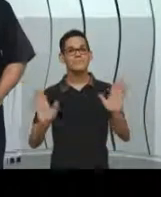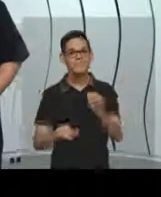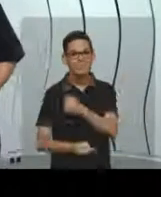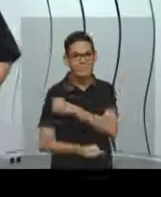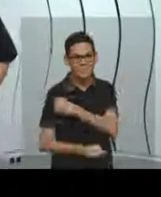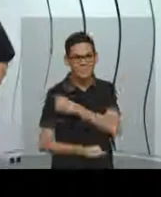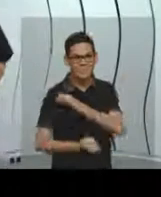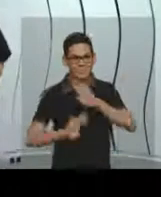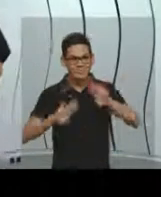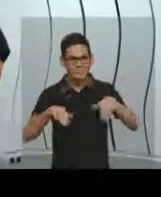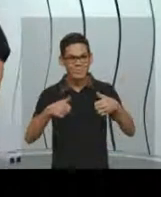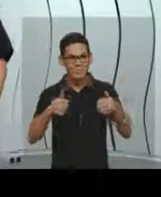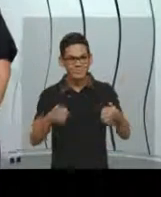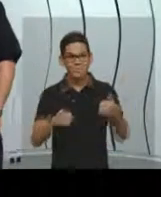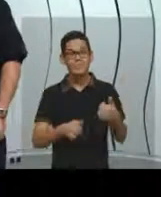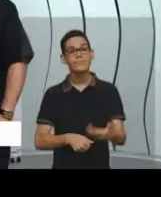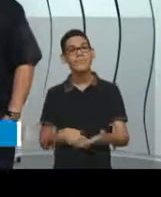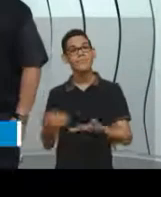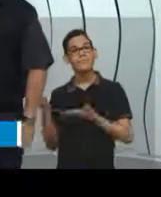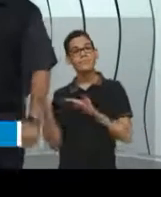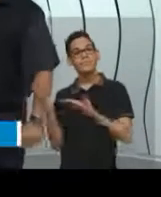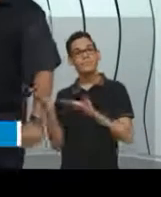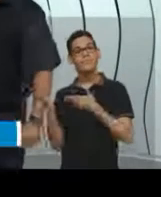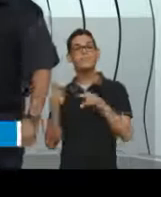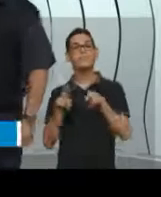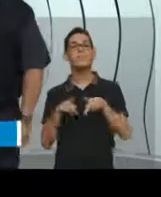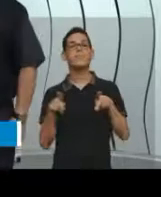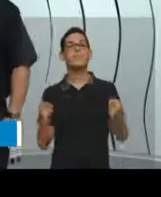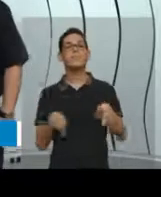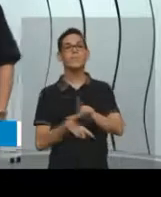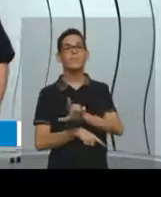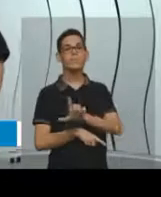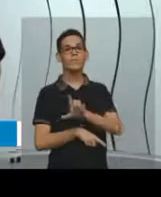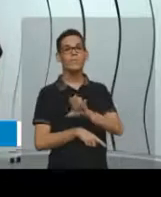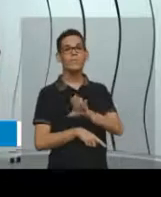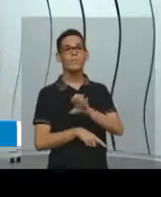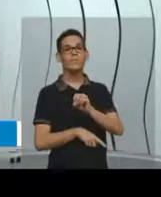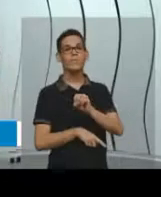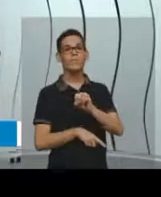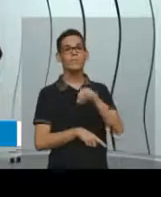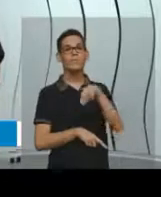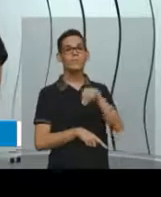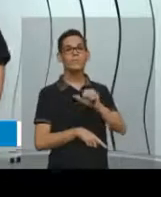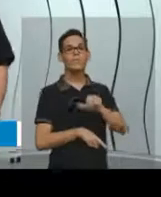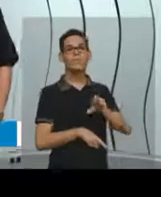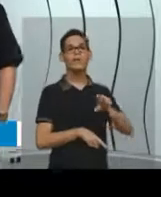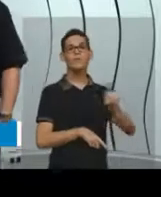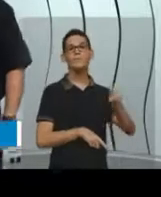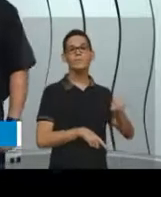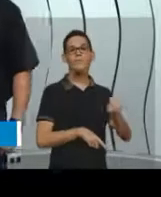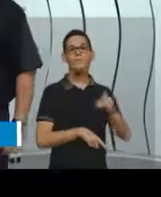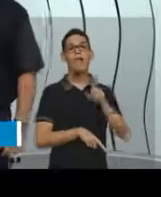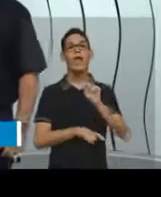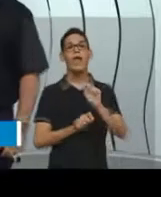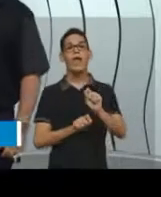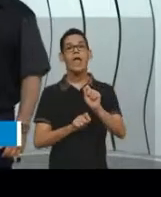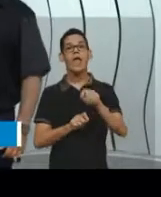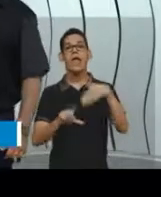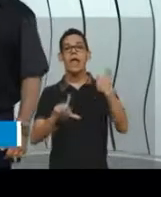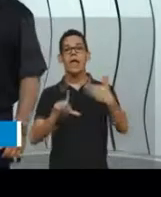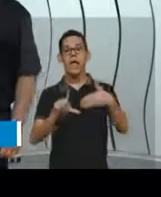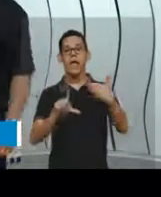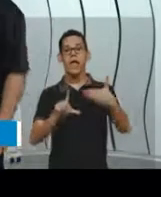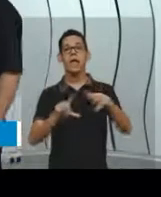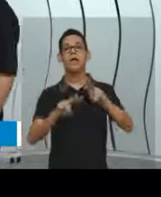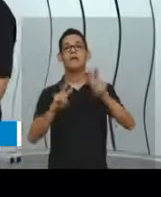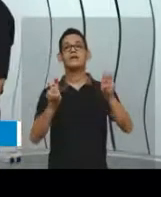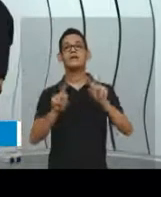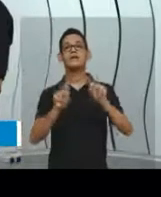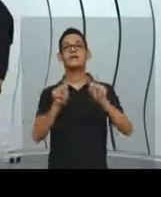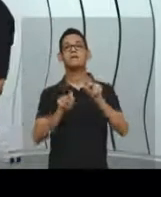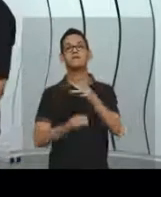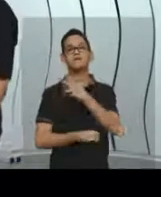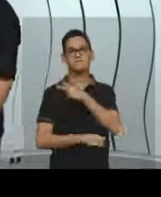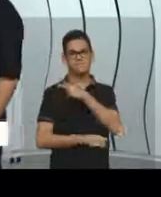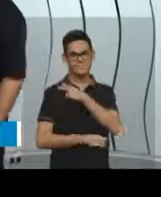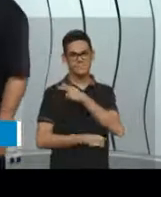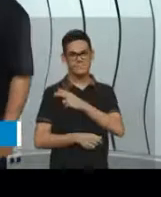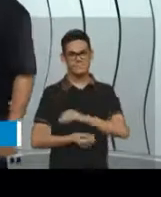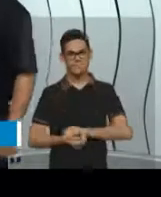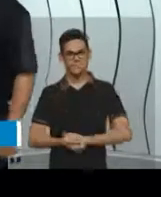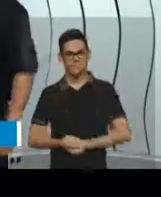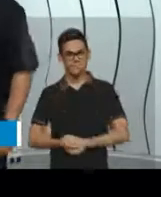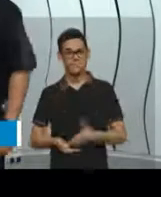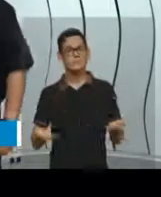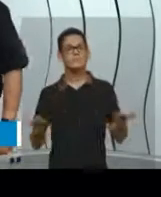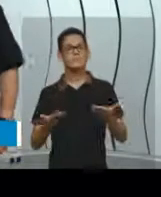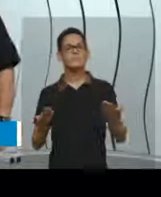Olá pessoal, tudo bem? Eu sou o professor Leonardo Greco e vou acompanhá-los nos estudos referentes ao segundo ano do ensino médio. Na aula de hoje, nós